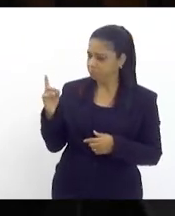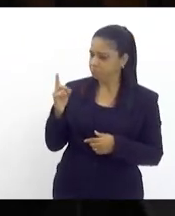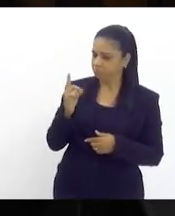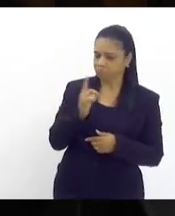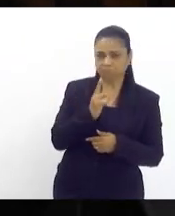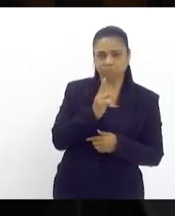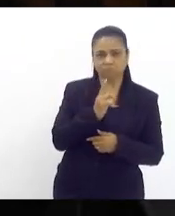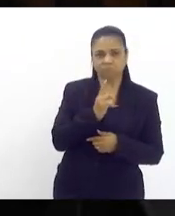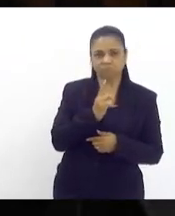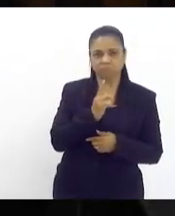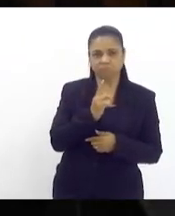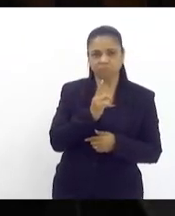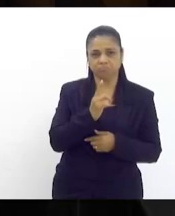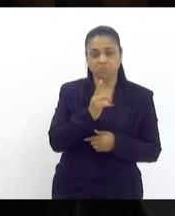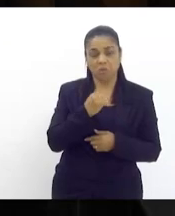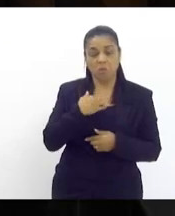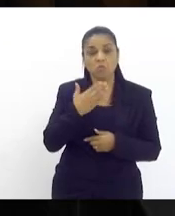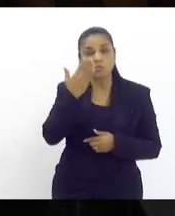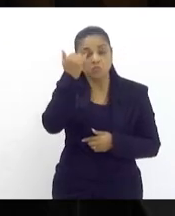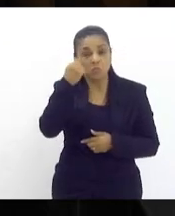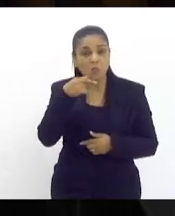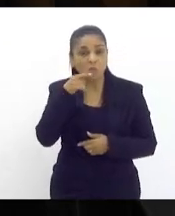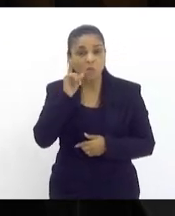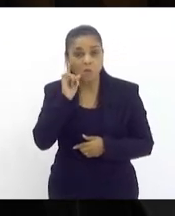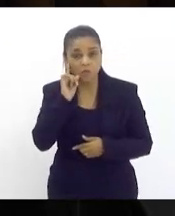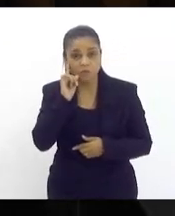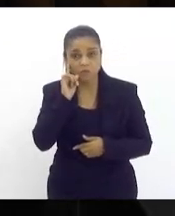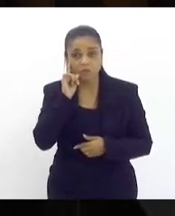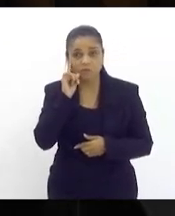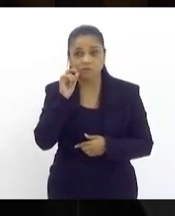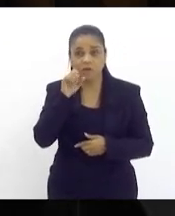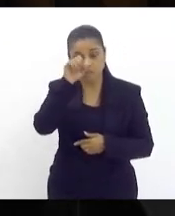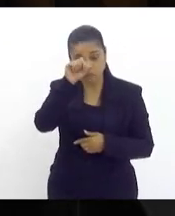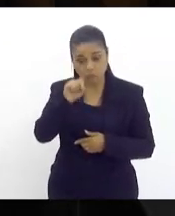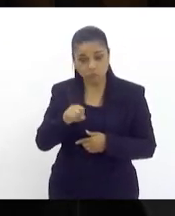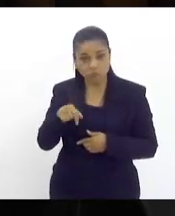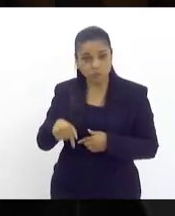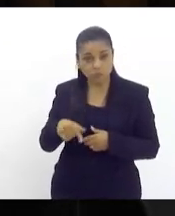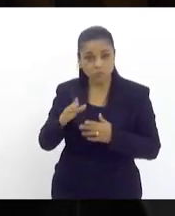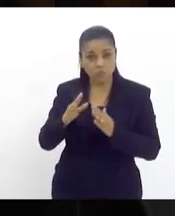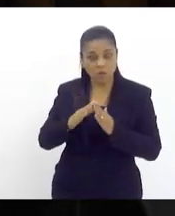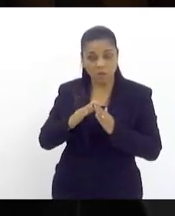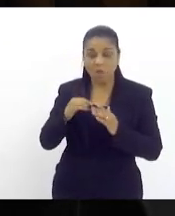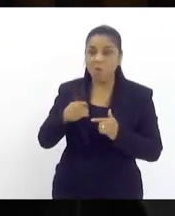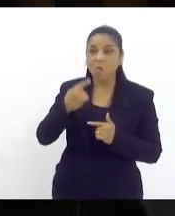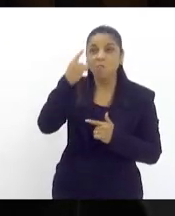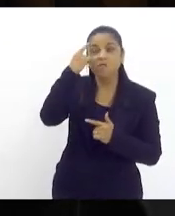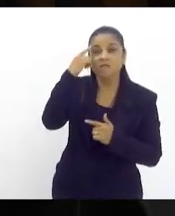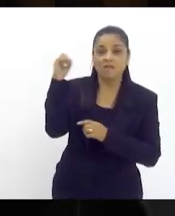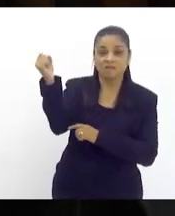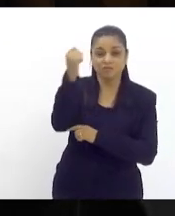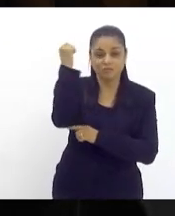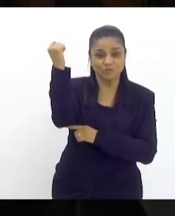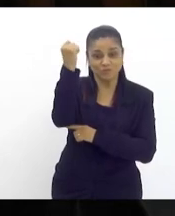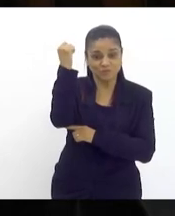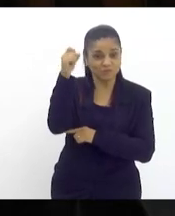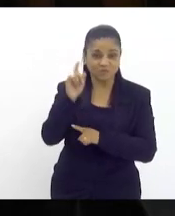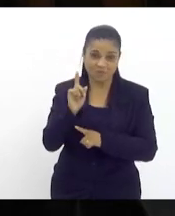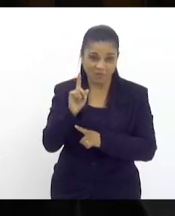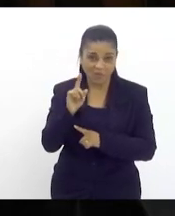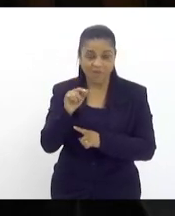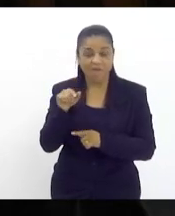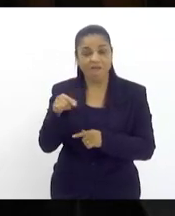eu também só soube ontem Caçarola do Sul imaginava que era do Rio Grande do Sul mas